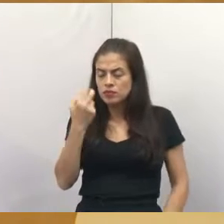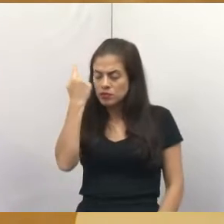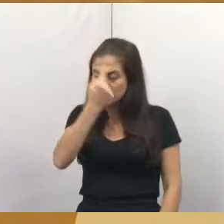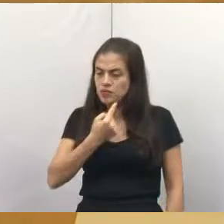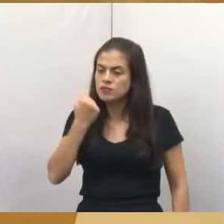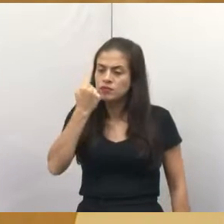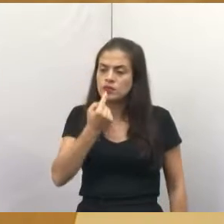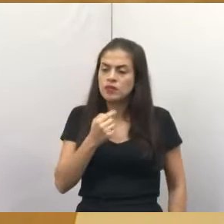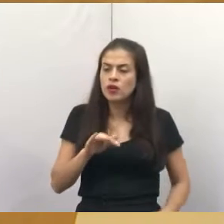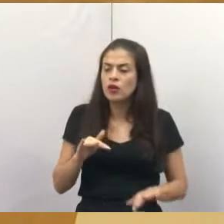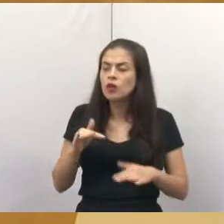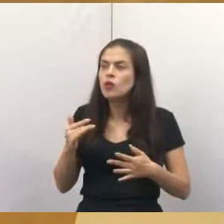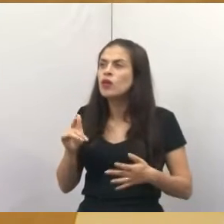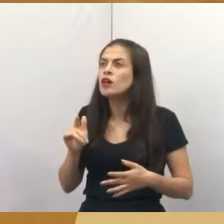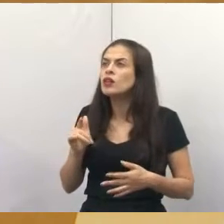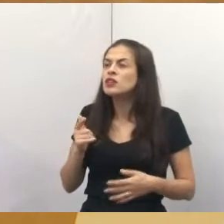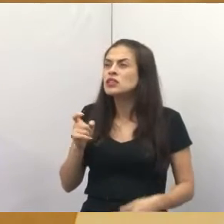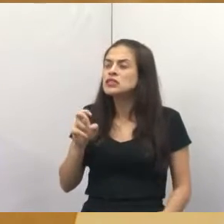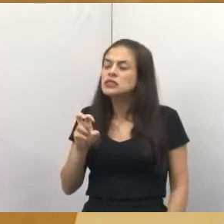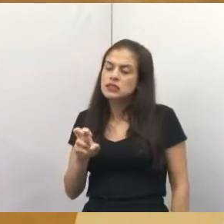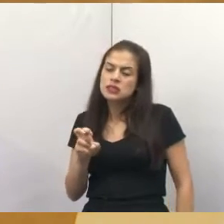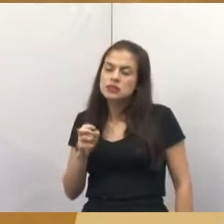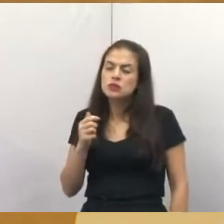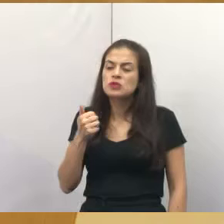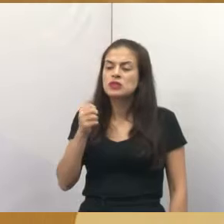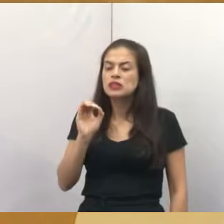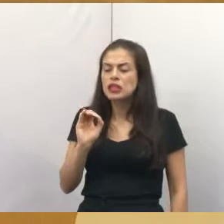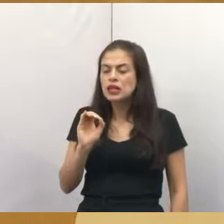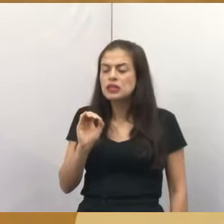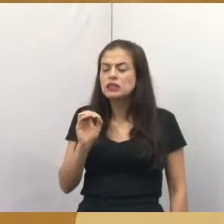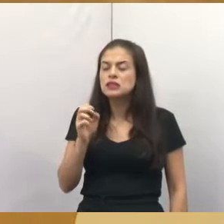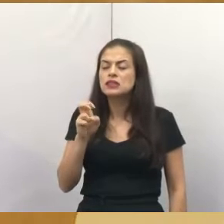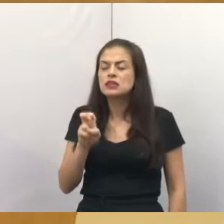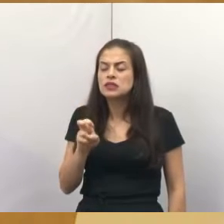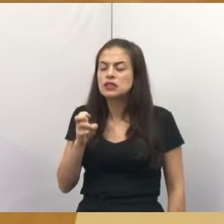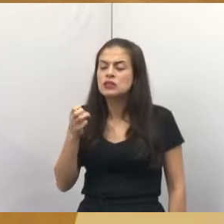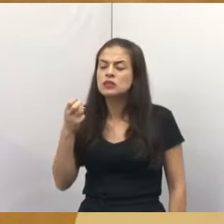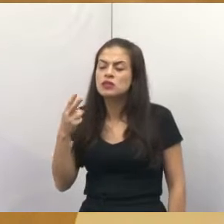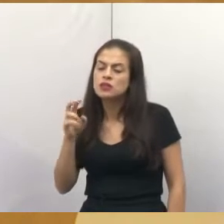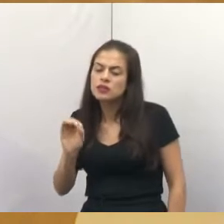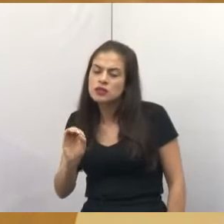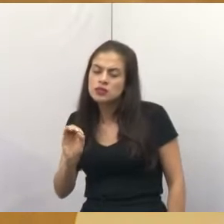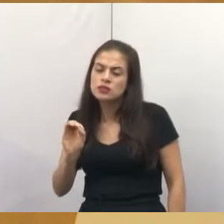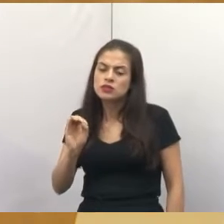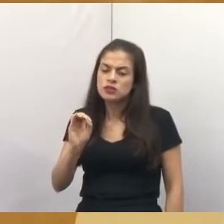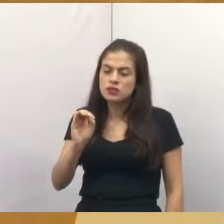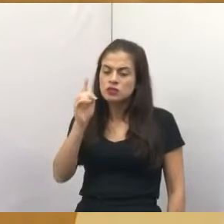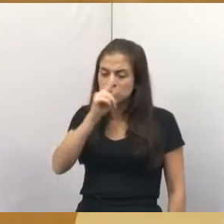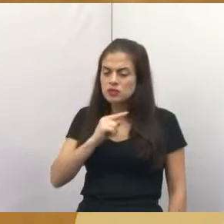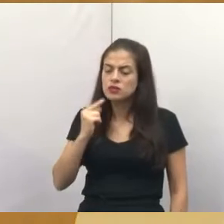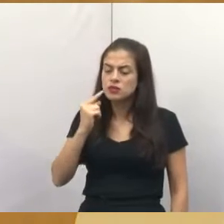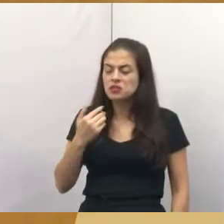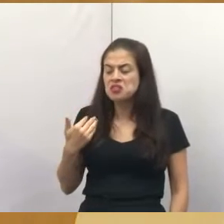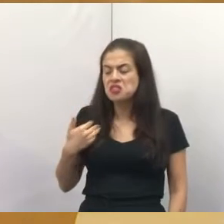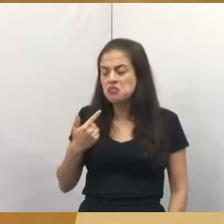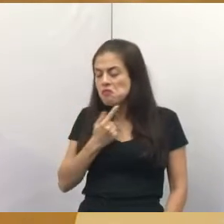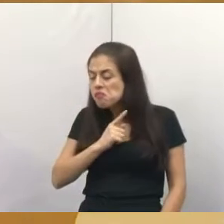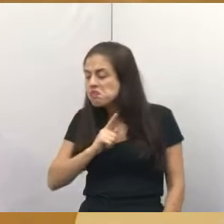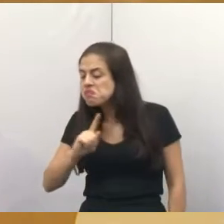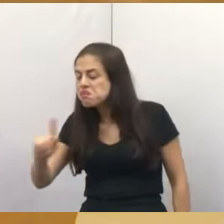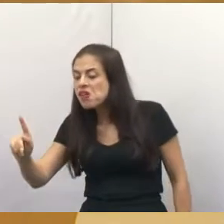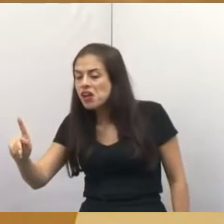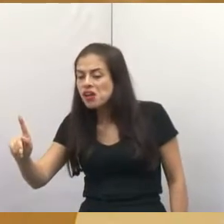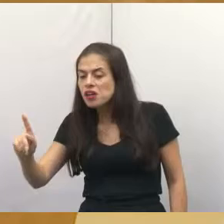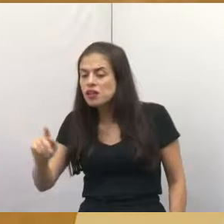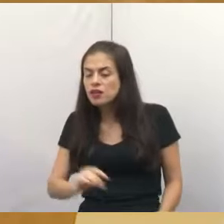5:10, 5:20, eu saio aqui na portaria e vou embora. Agora, tem vereador, não vou falar o nome, o povo não é